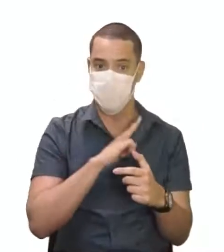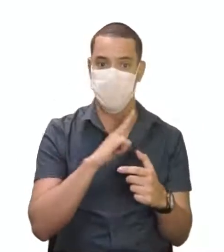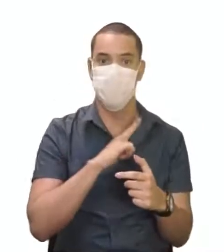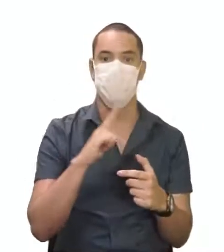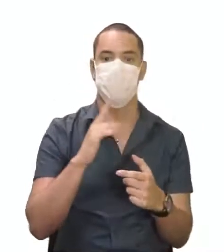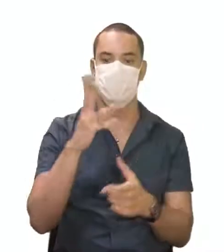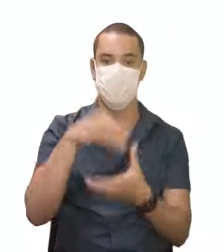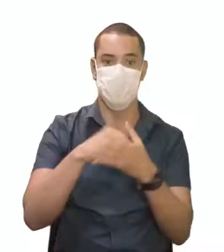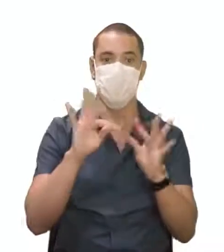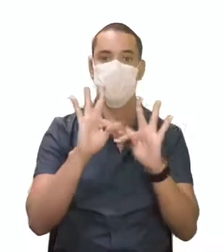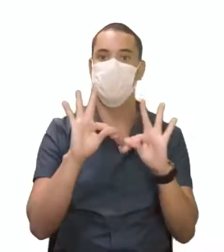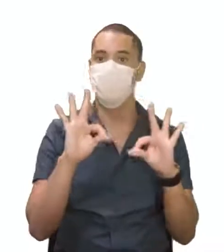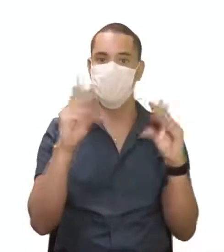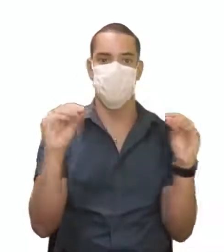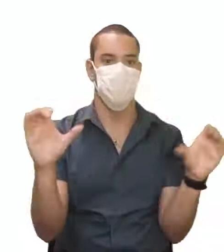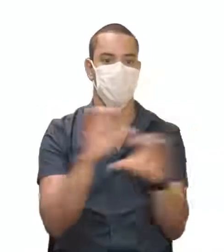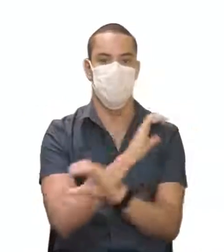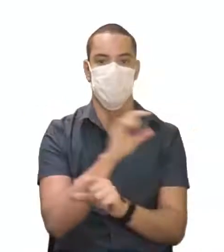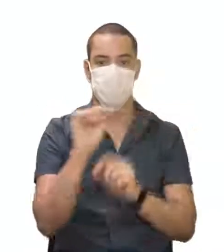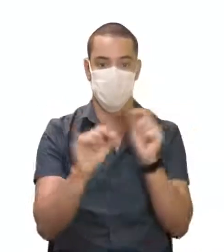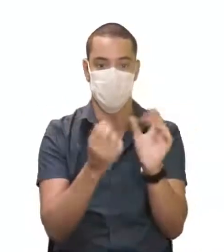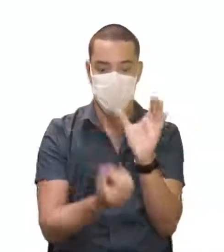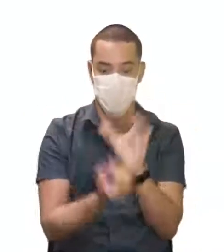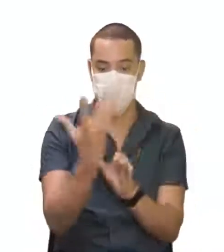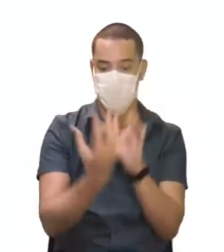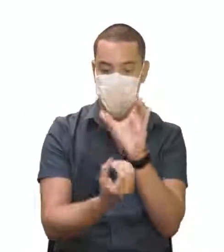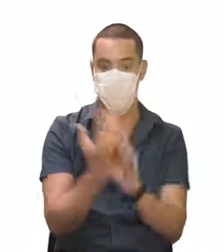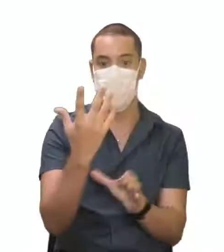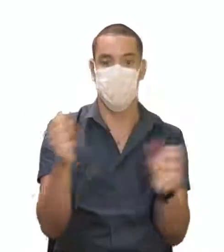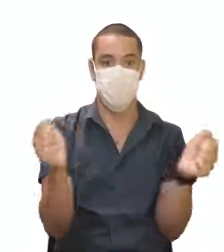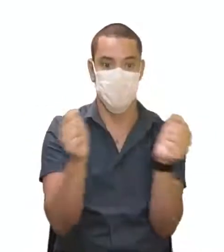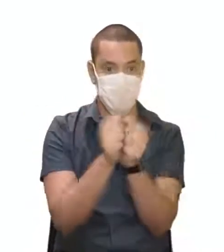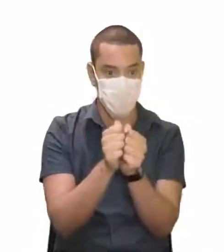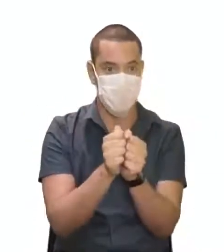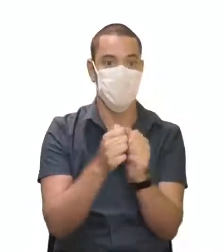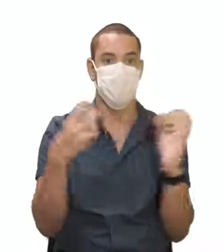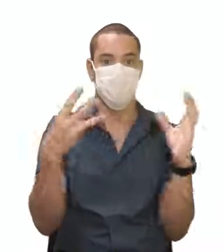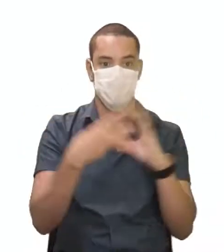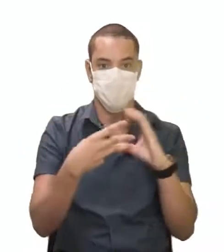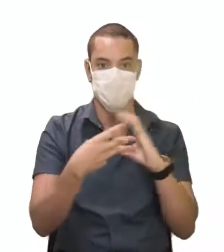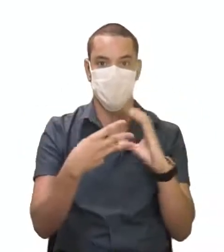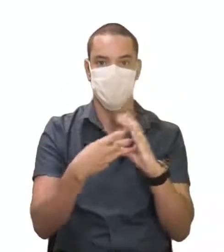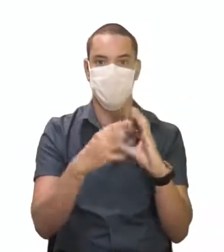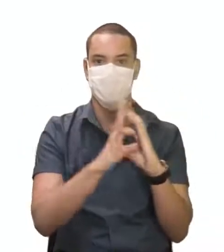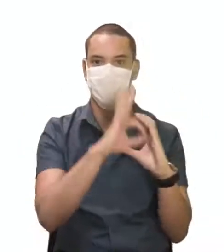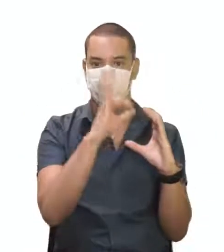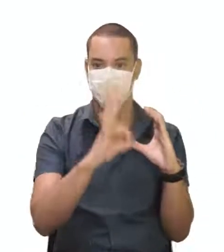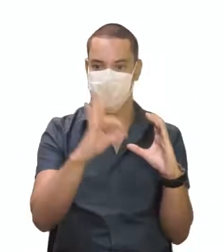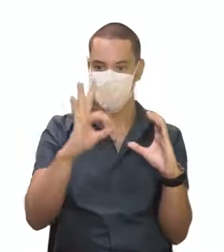vai ter as estruturas que são produzidas por elas, que no caso são as células gaméticas, né?